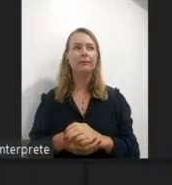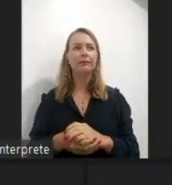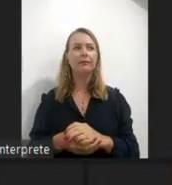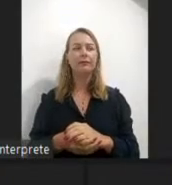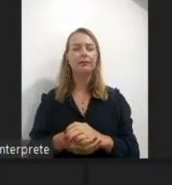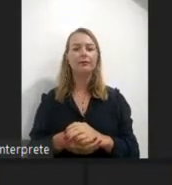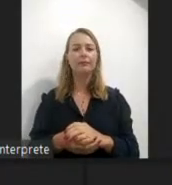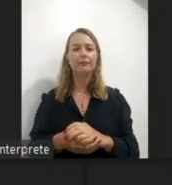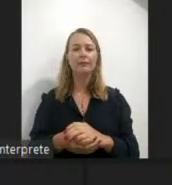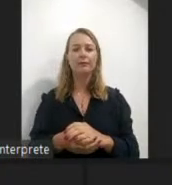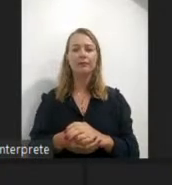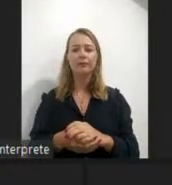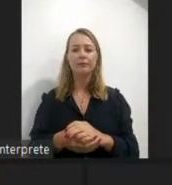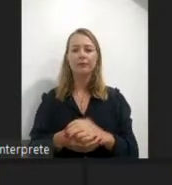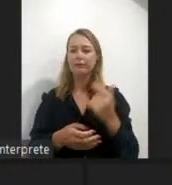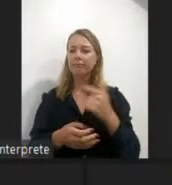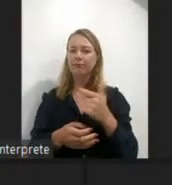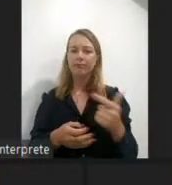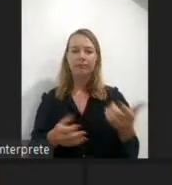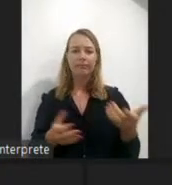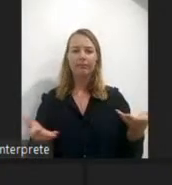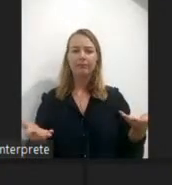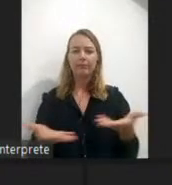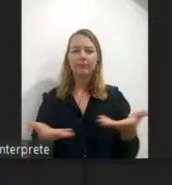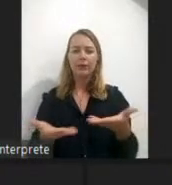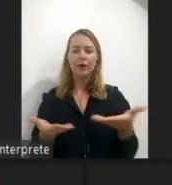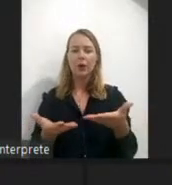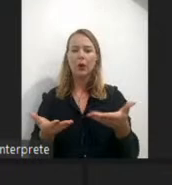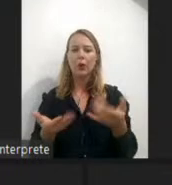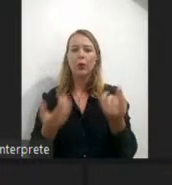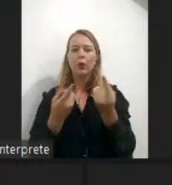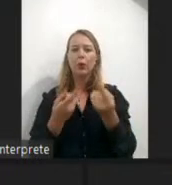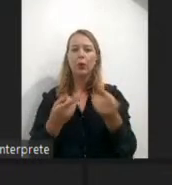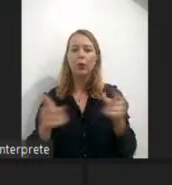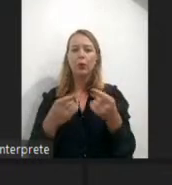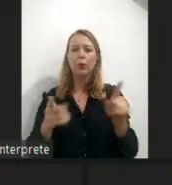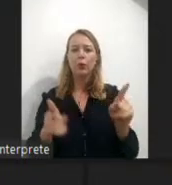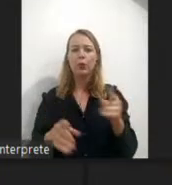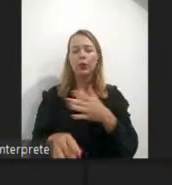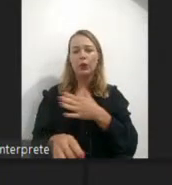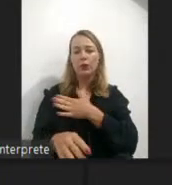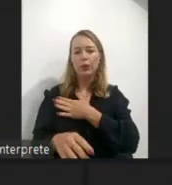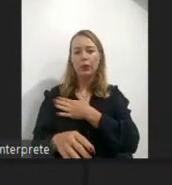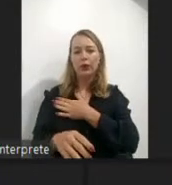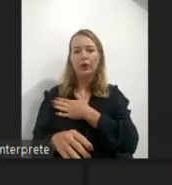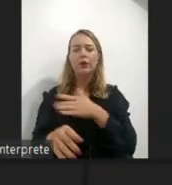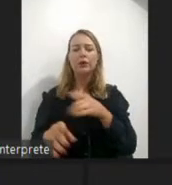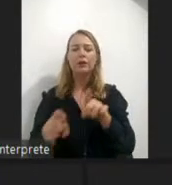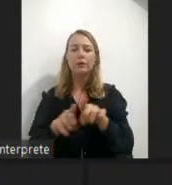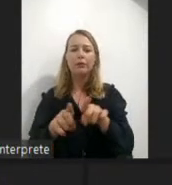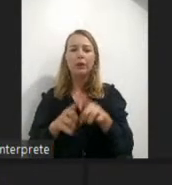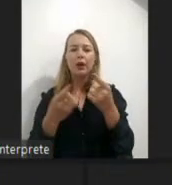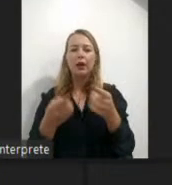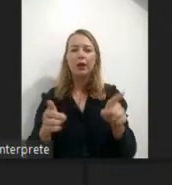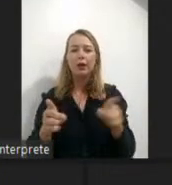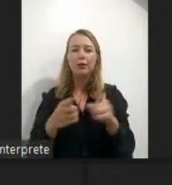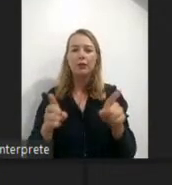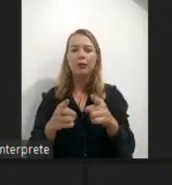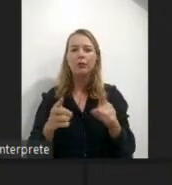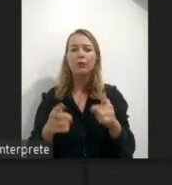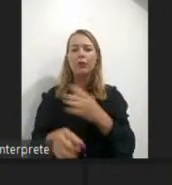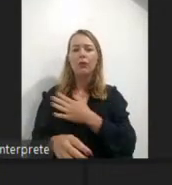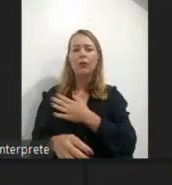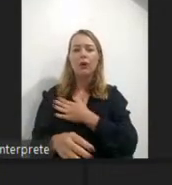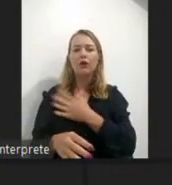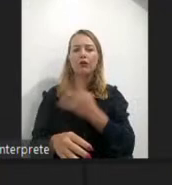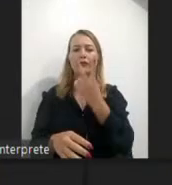Nós não teremos aqui a execução do hino nacional, né, e nem do hino da Câmara Municipal de Vitória, da